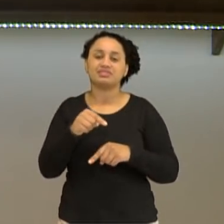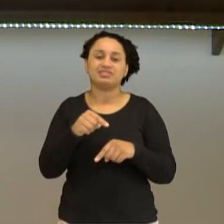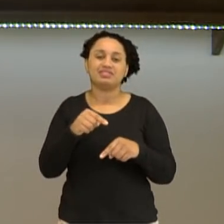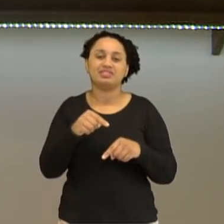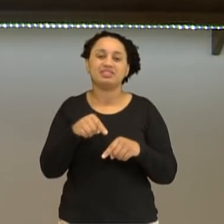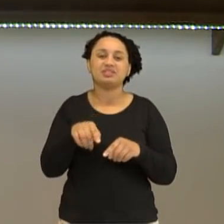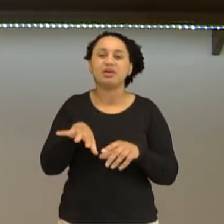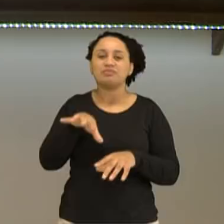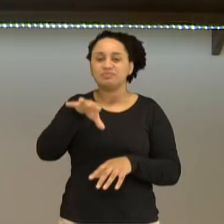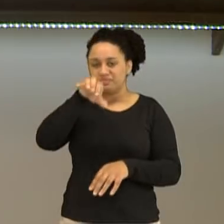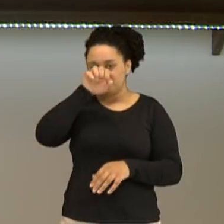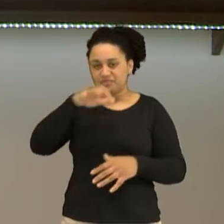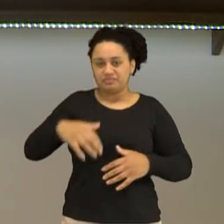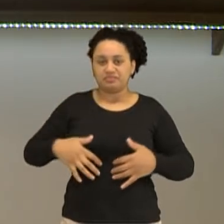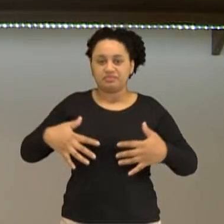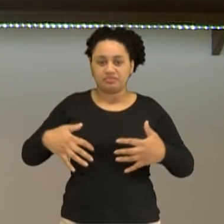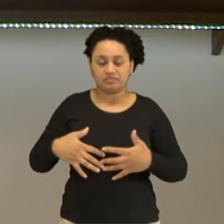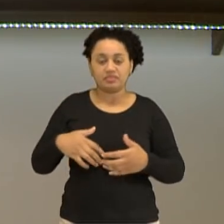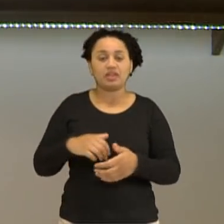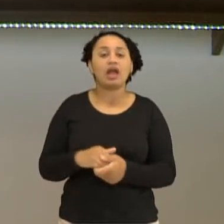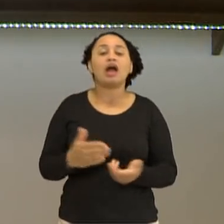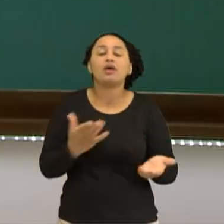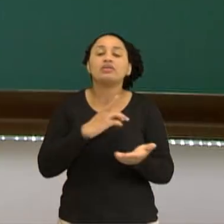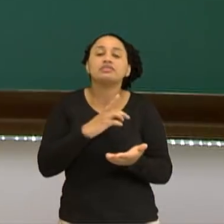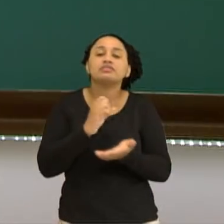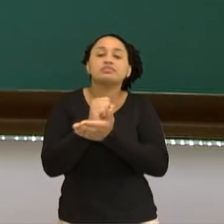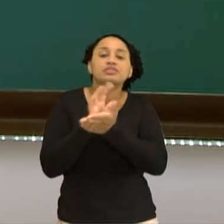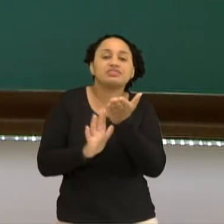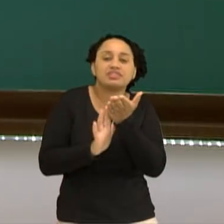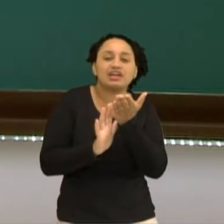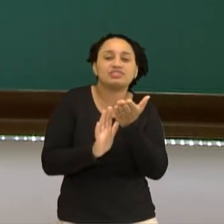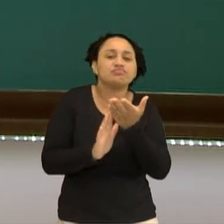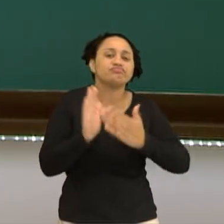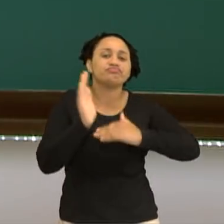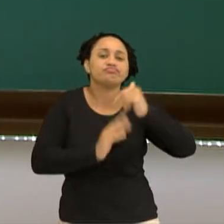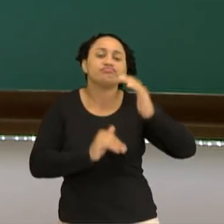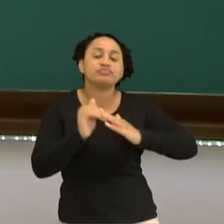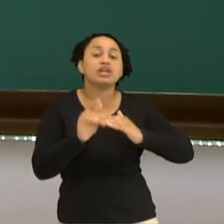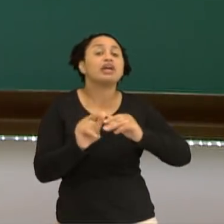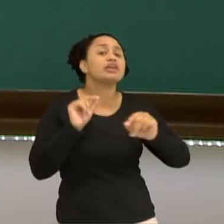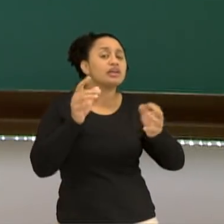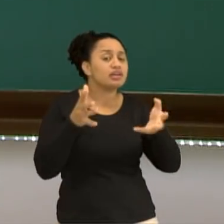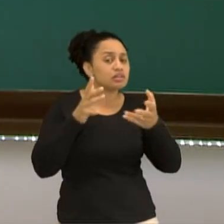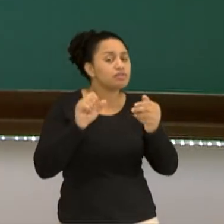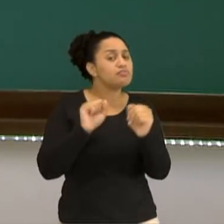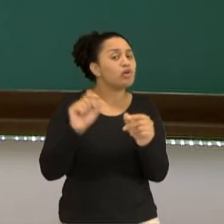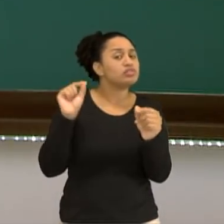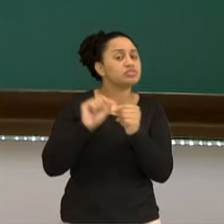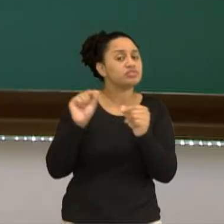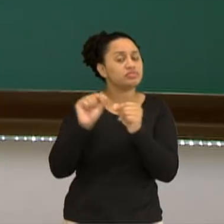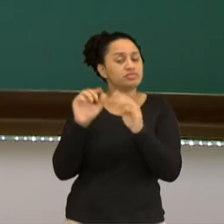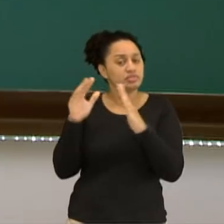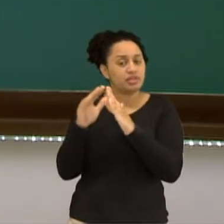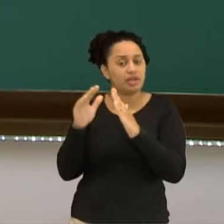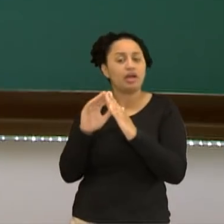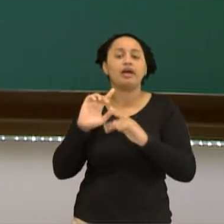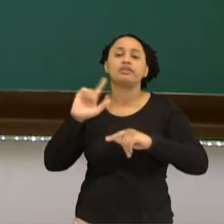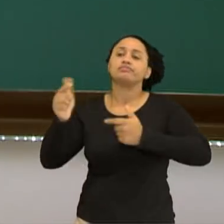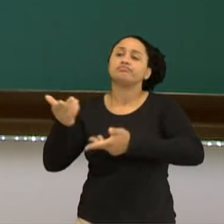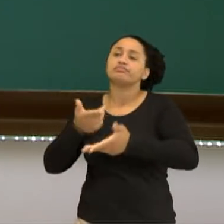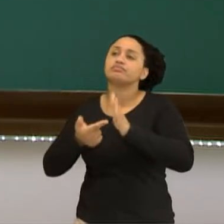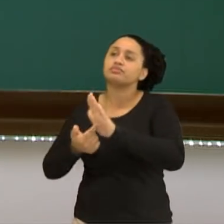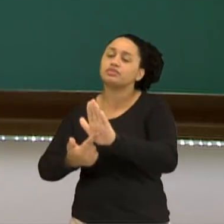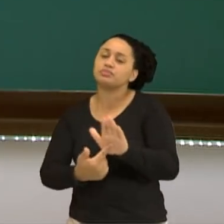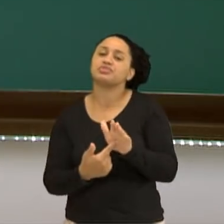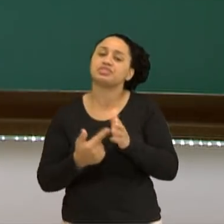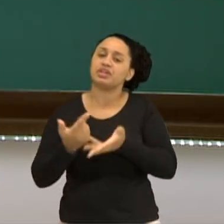qual nós vamos chamar de atividade mão na massa. Quem quiser pode construir em casa e depois socializar aí com os colegas nas